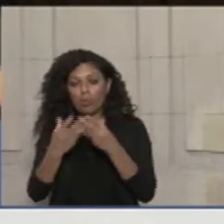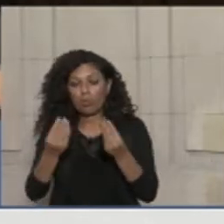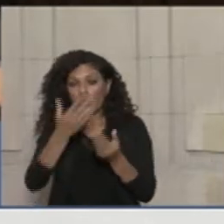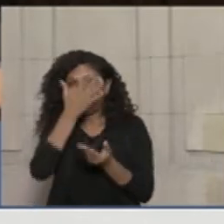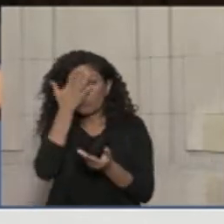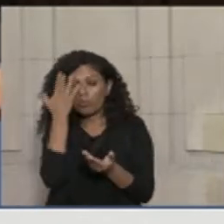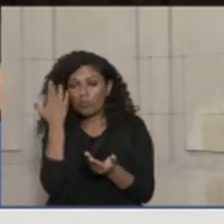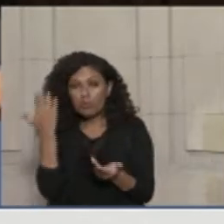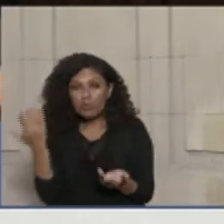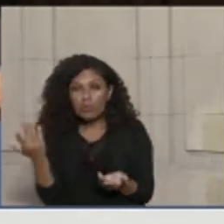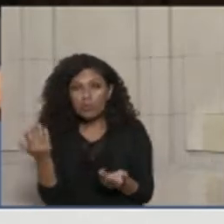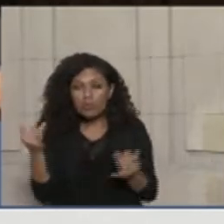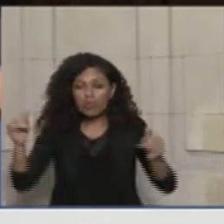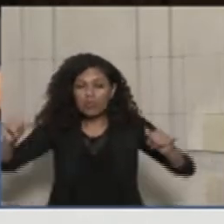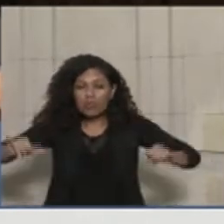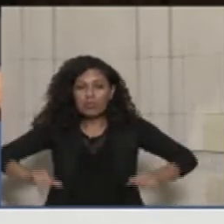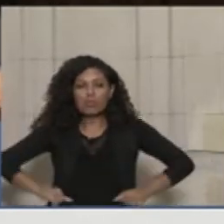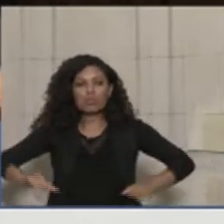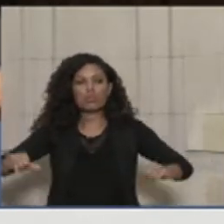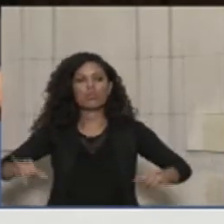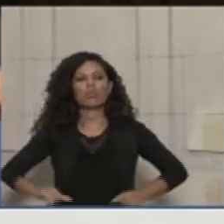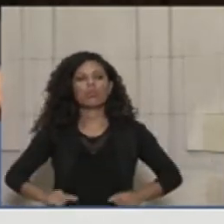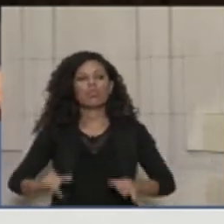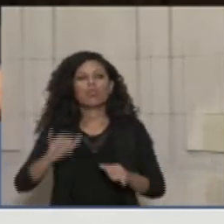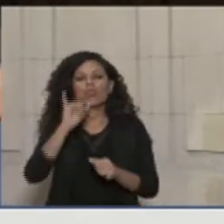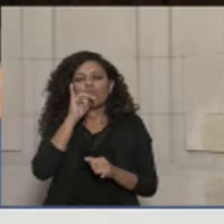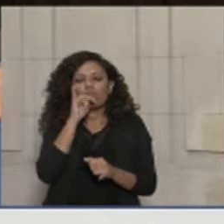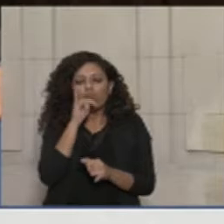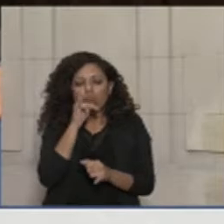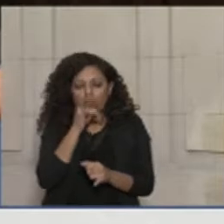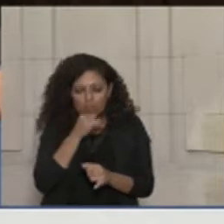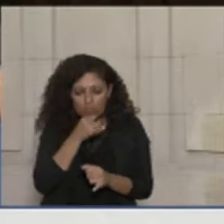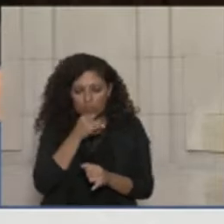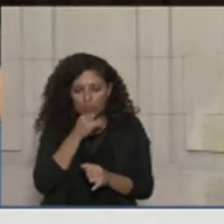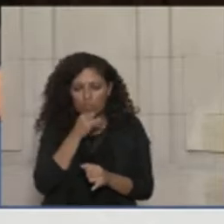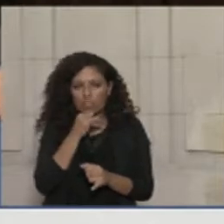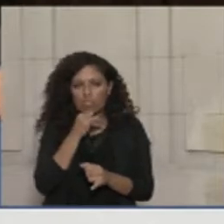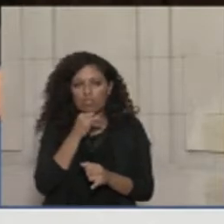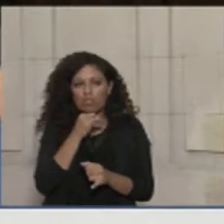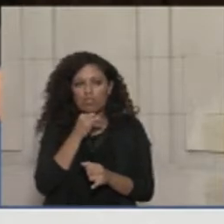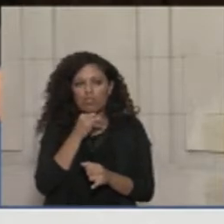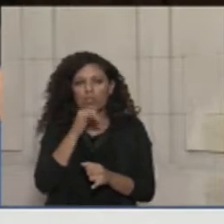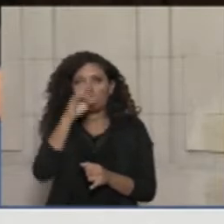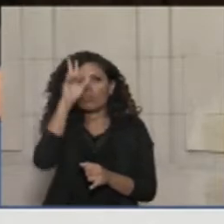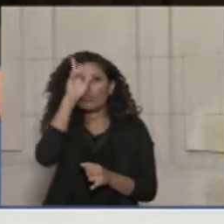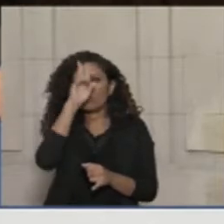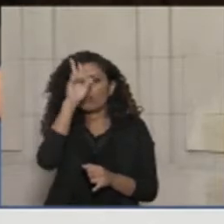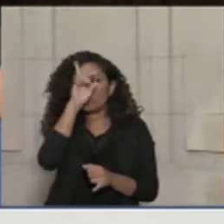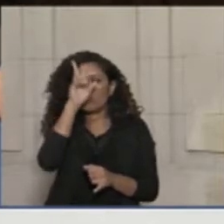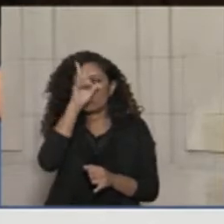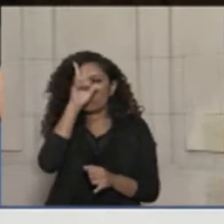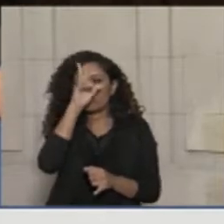incontáveis. Um triste episódio da nossa